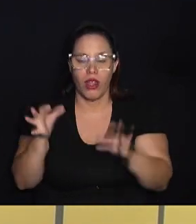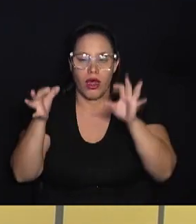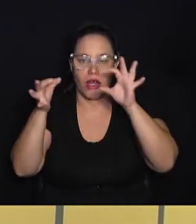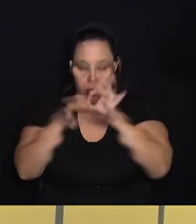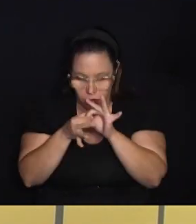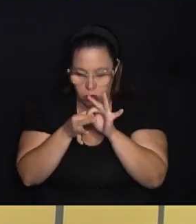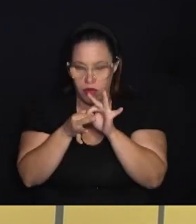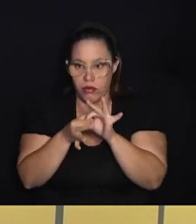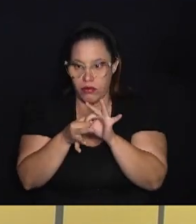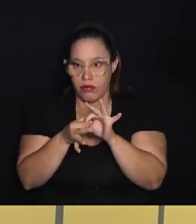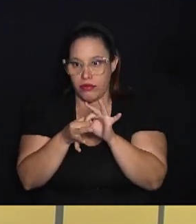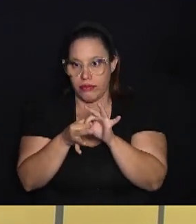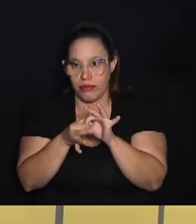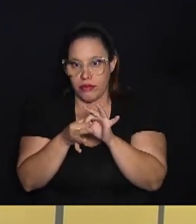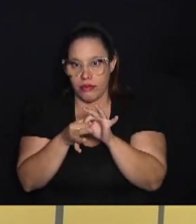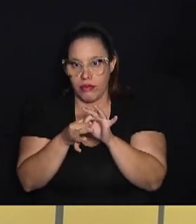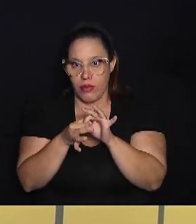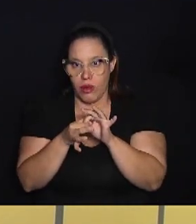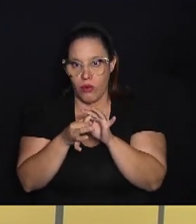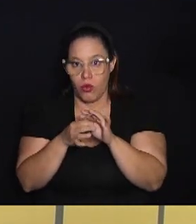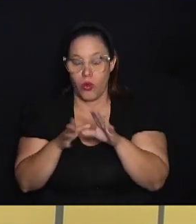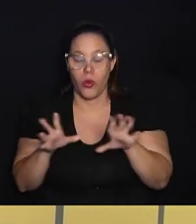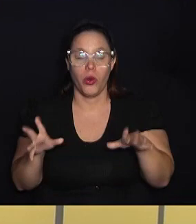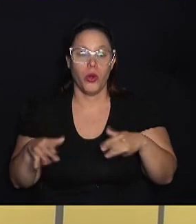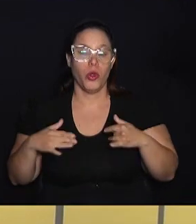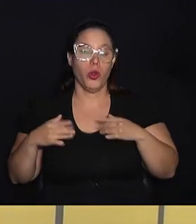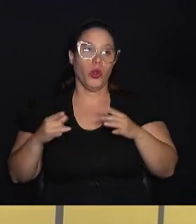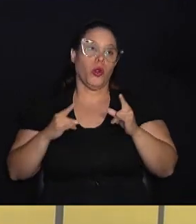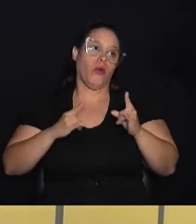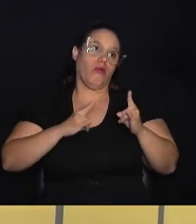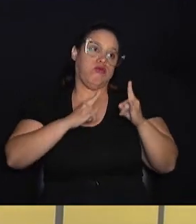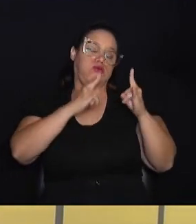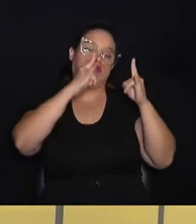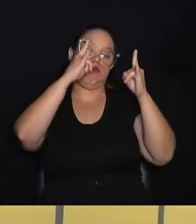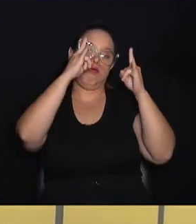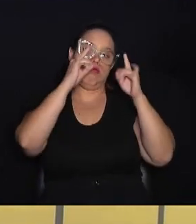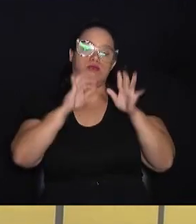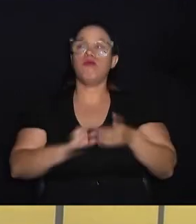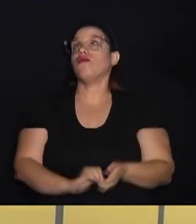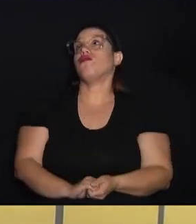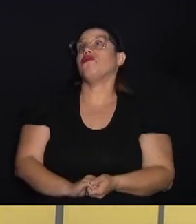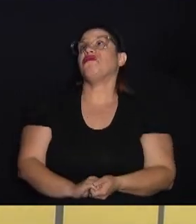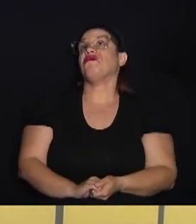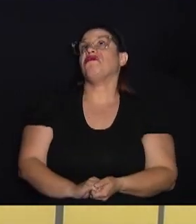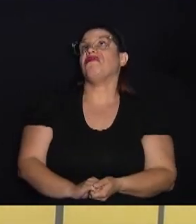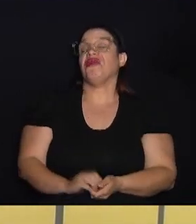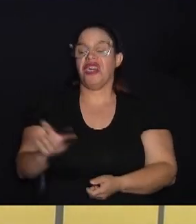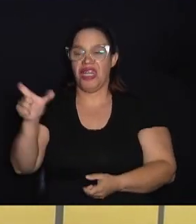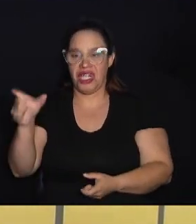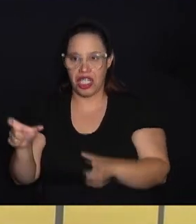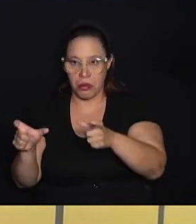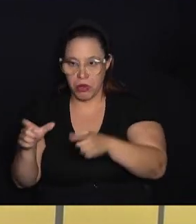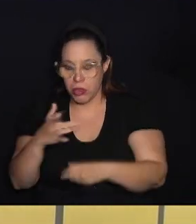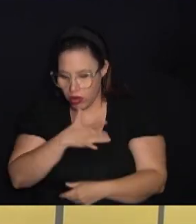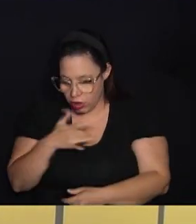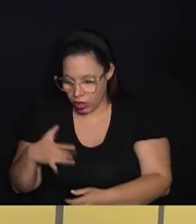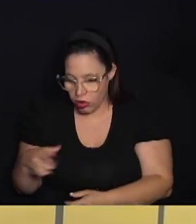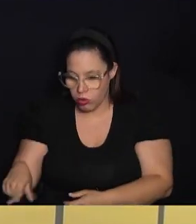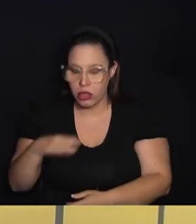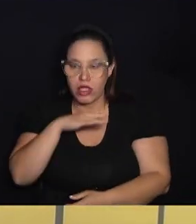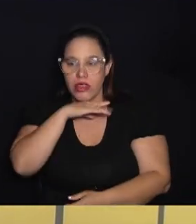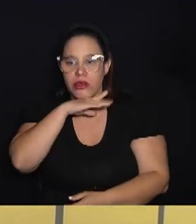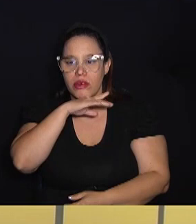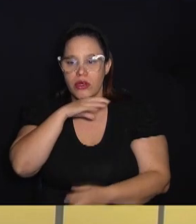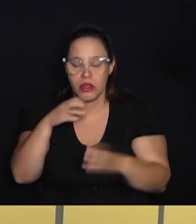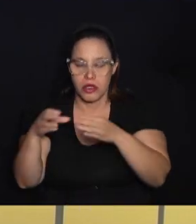adianta eu estar a salvo no meu apartamento e e as pessoas estarem numa condição de saúde ruim né a saúde